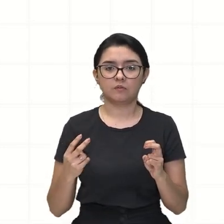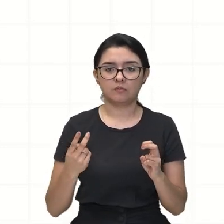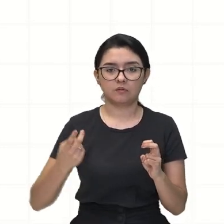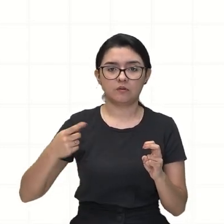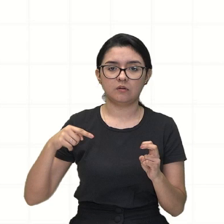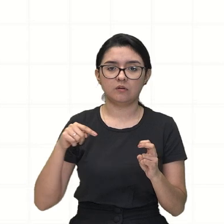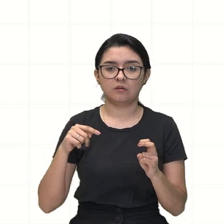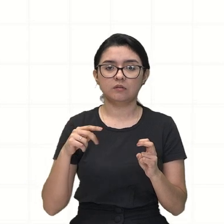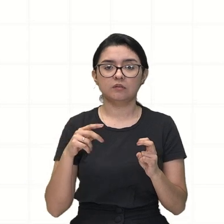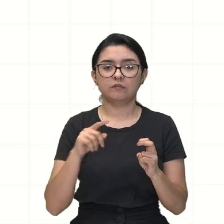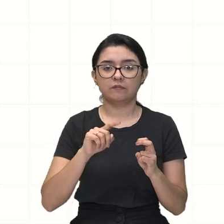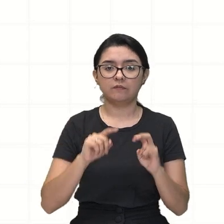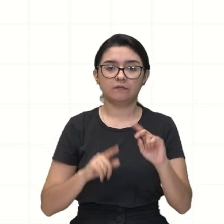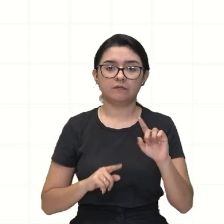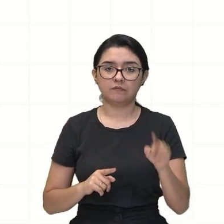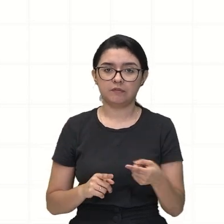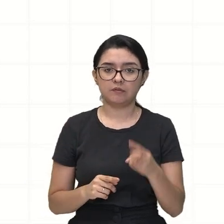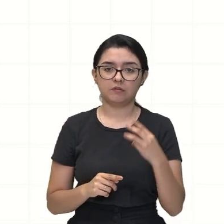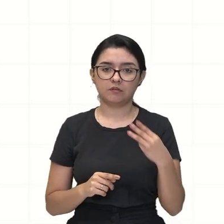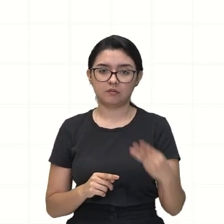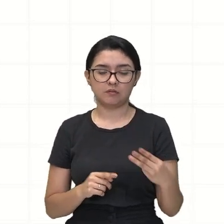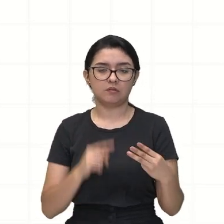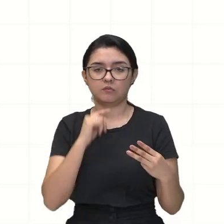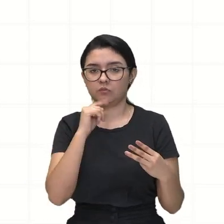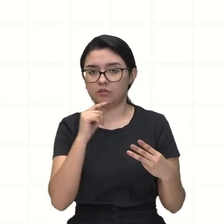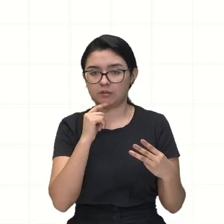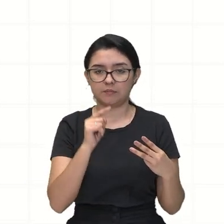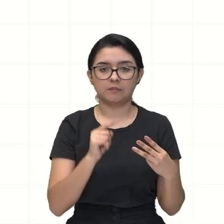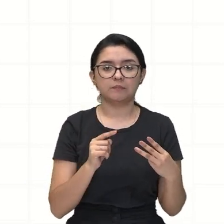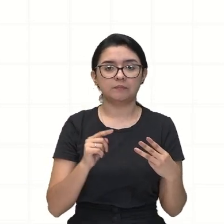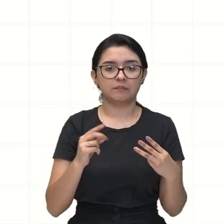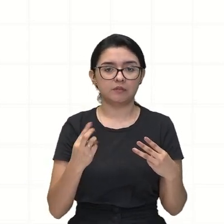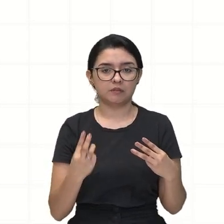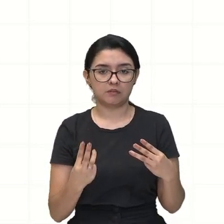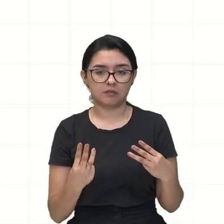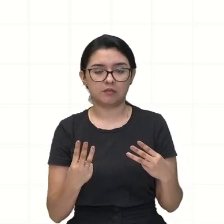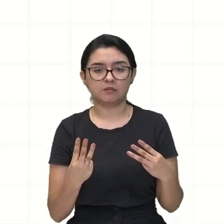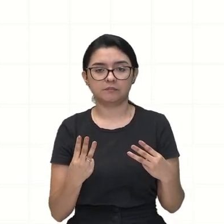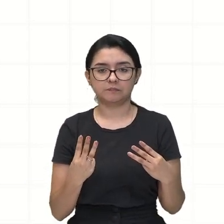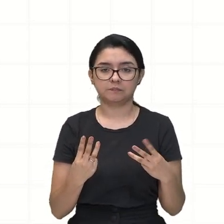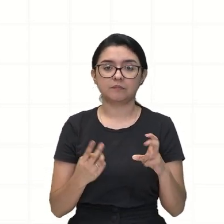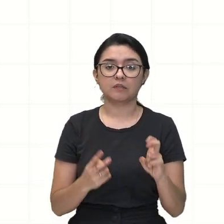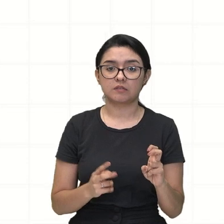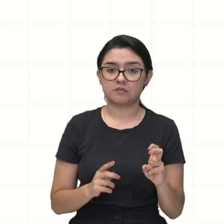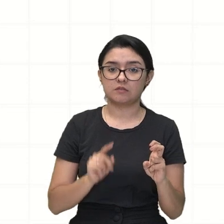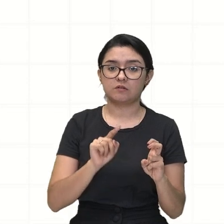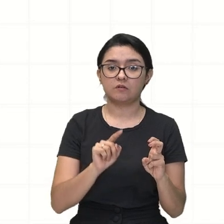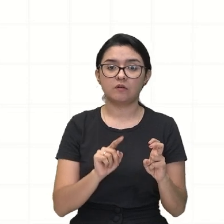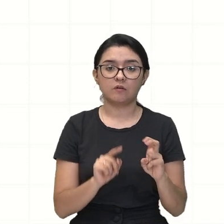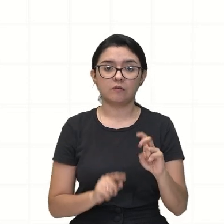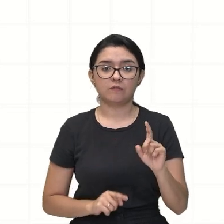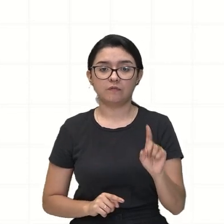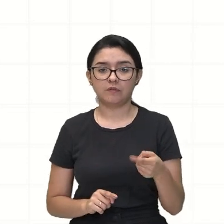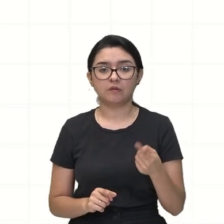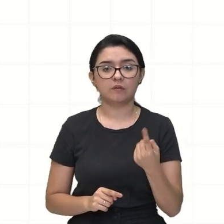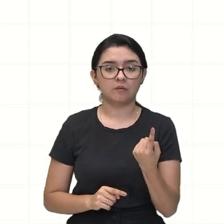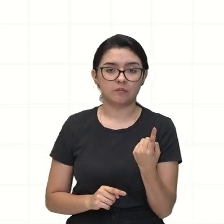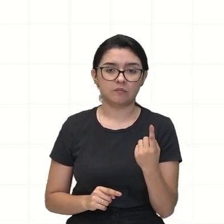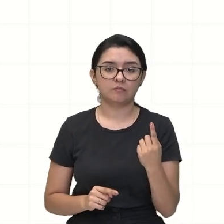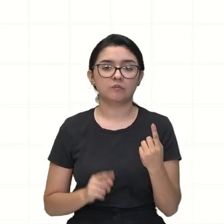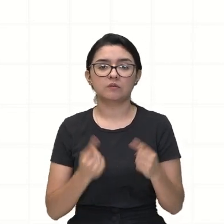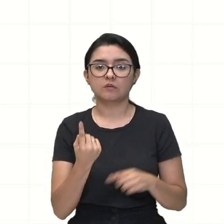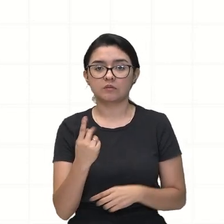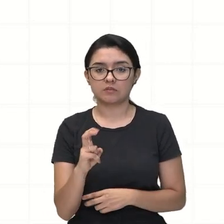Aqui, 3, já não dá mais por 2, passamos por 3. 5 aqui dá 1, aqui 5,